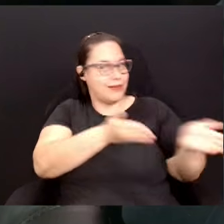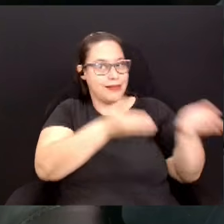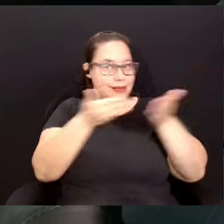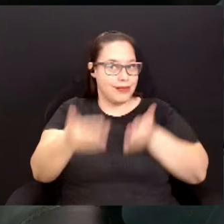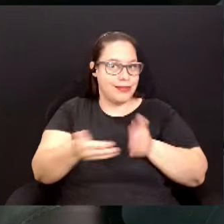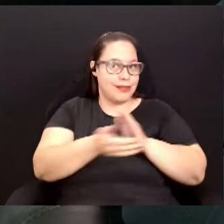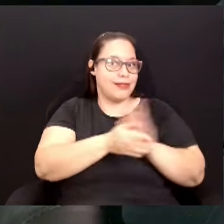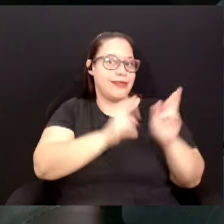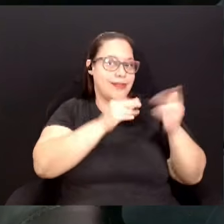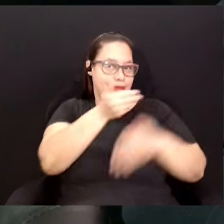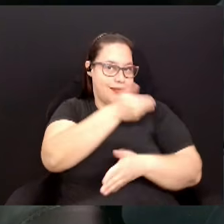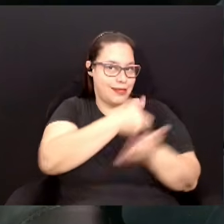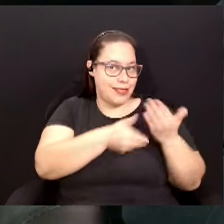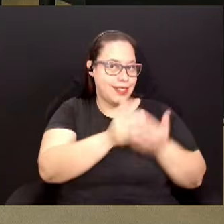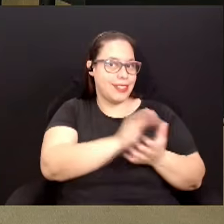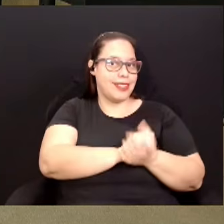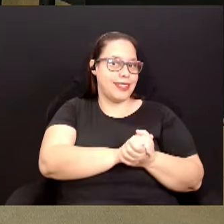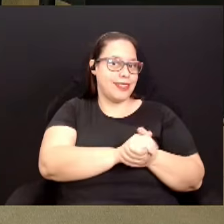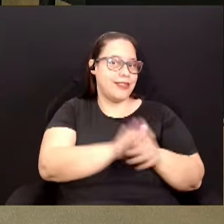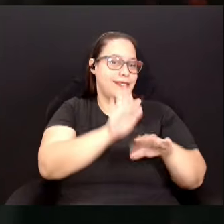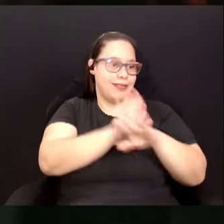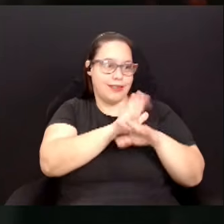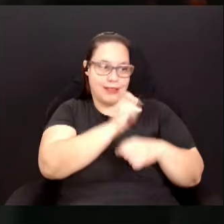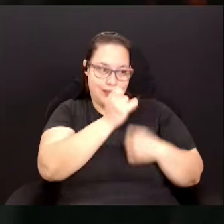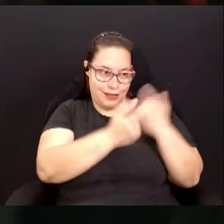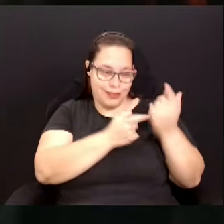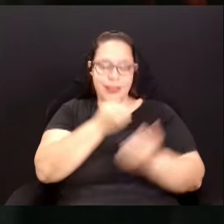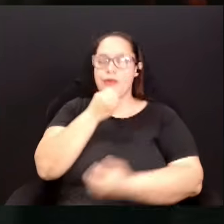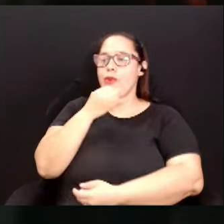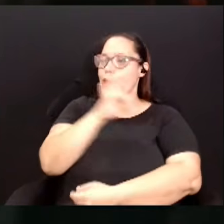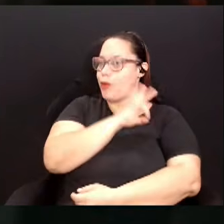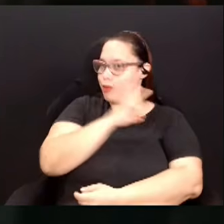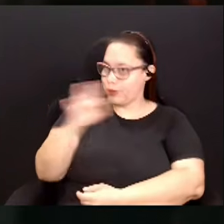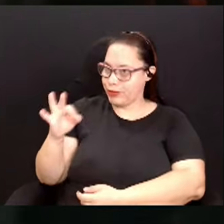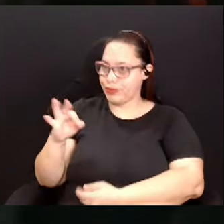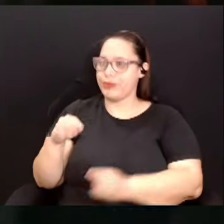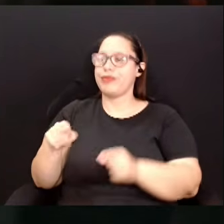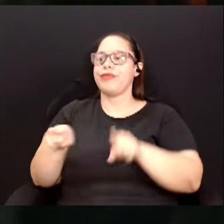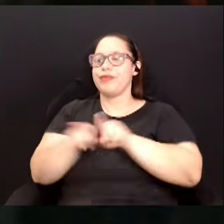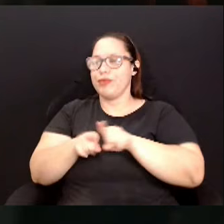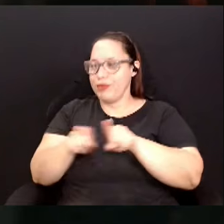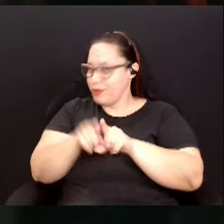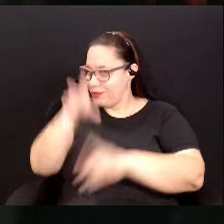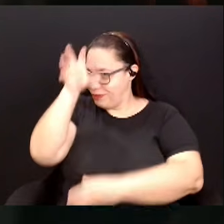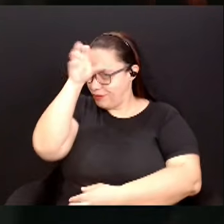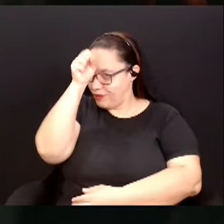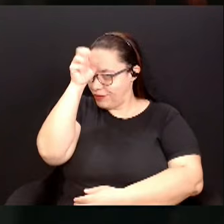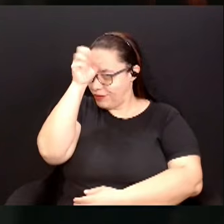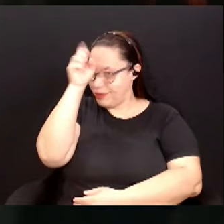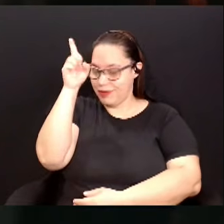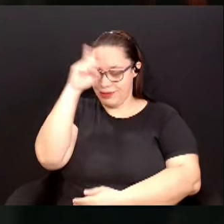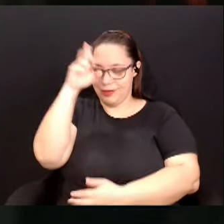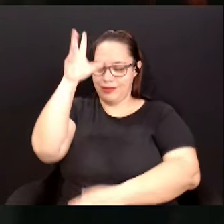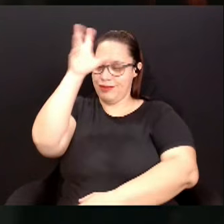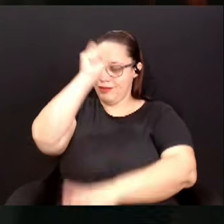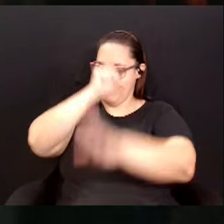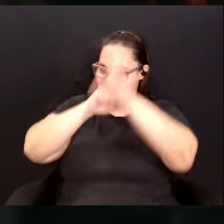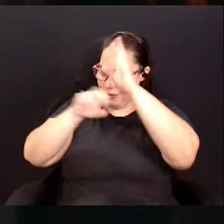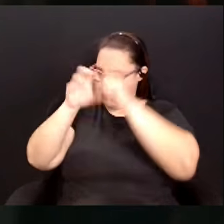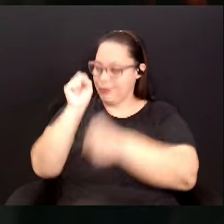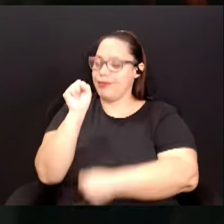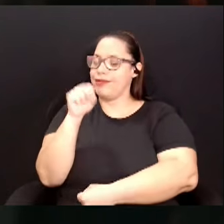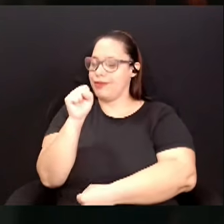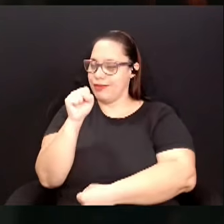com vocês e ajudar em alguma coisa. Muito bem, a gente vai aprender hoje. É um dia de muito aprendizado, um momento de muito aprendizado aqui no Estúdio